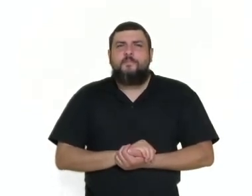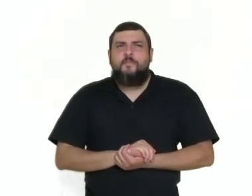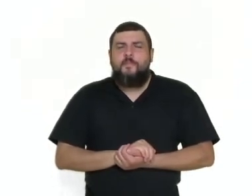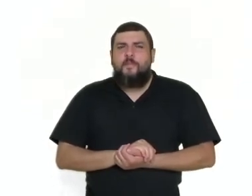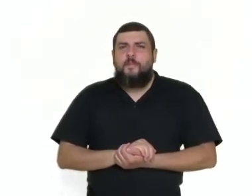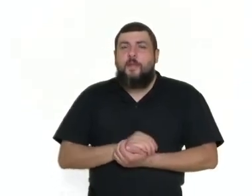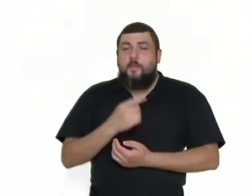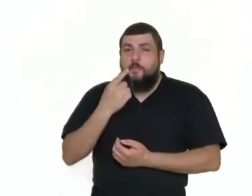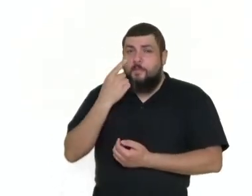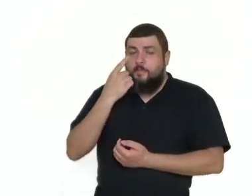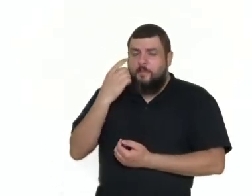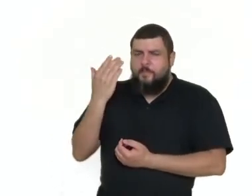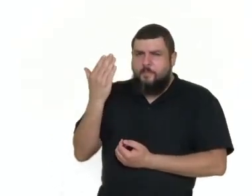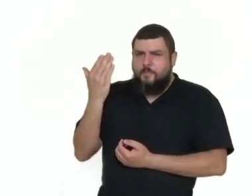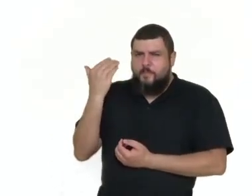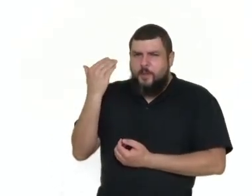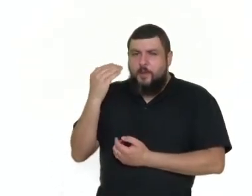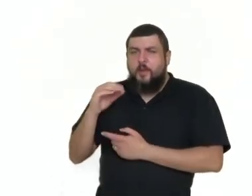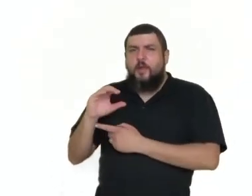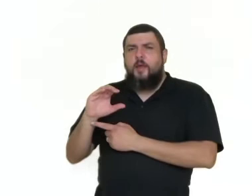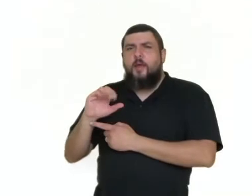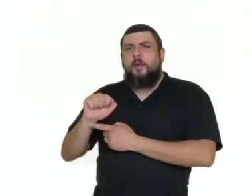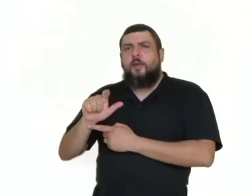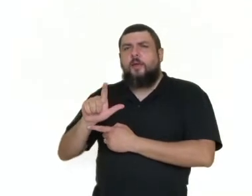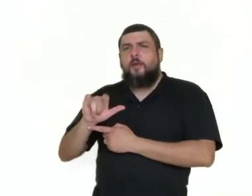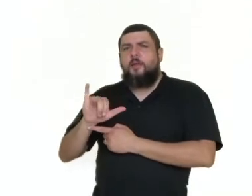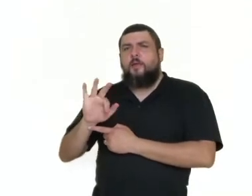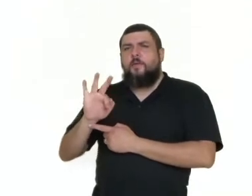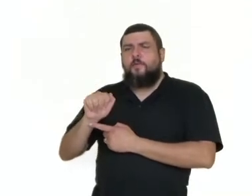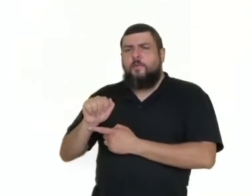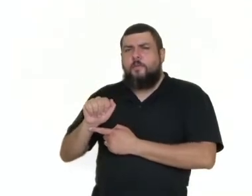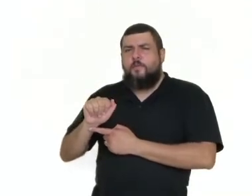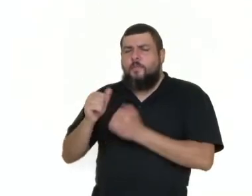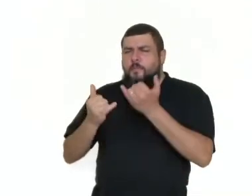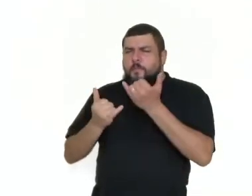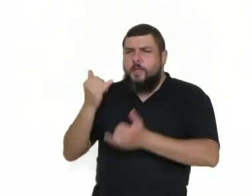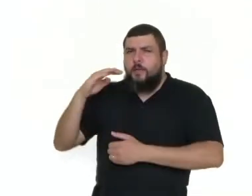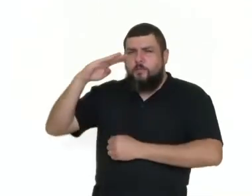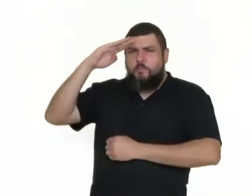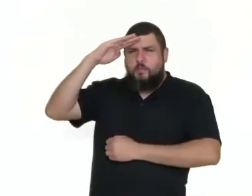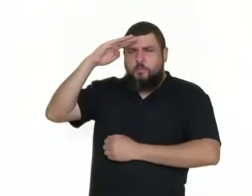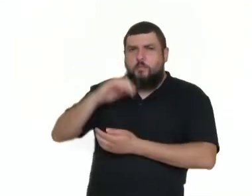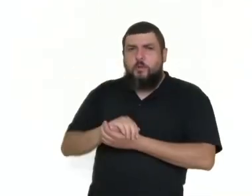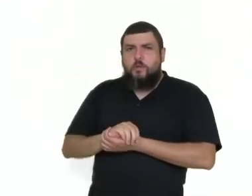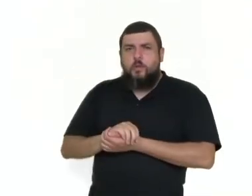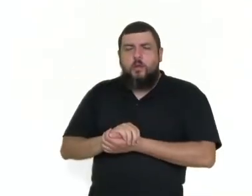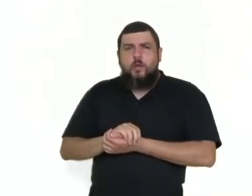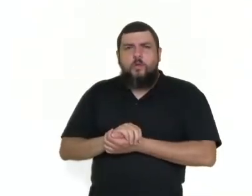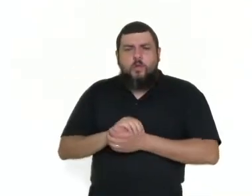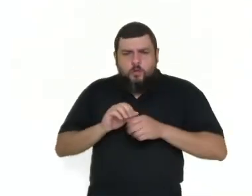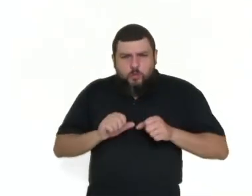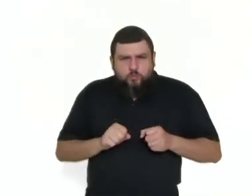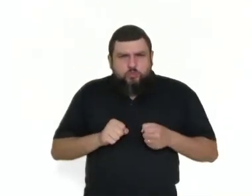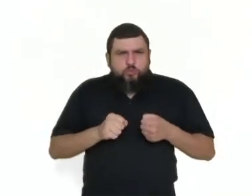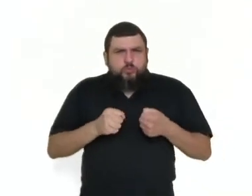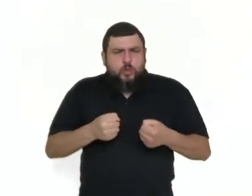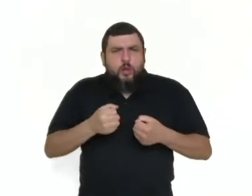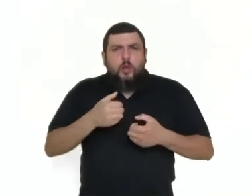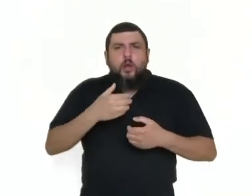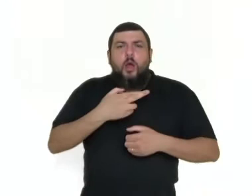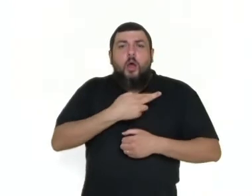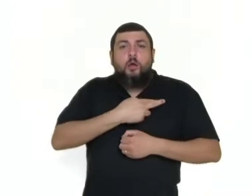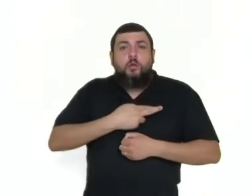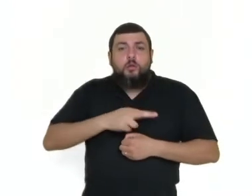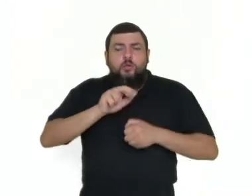assim líderes locais, generais, empenharam-se para expandir o islamismo para além da Arábia. Entre os fatores, podemos